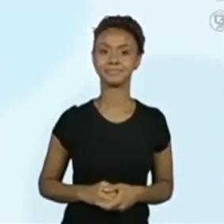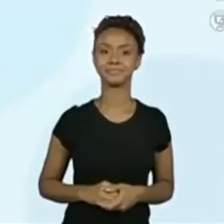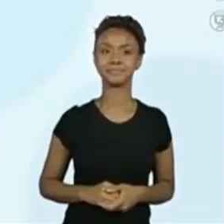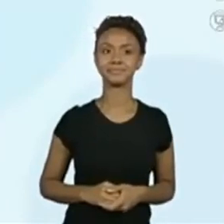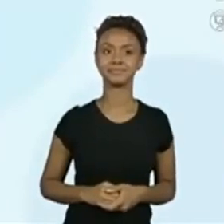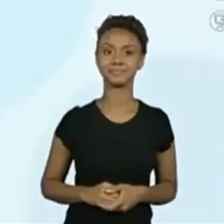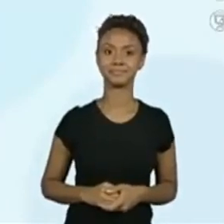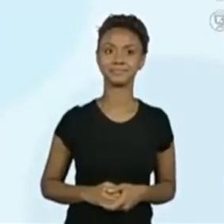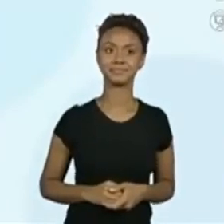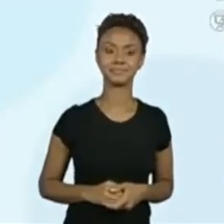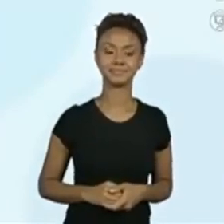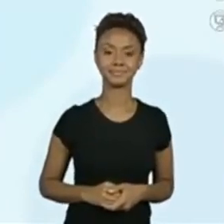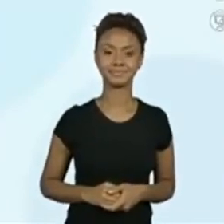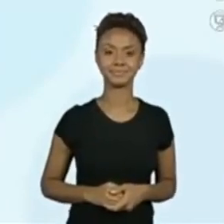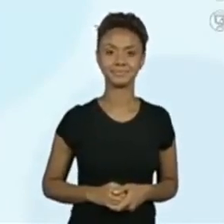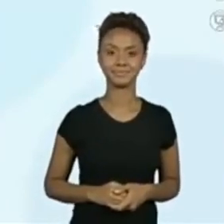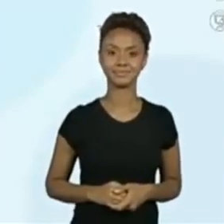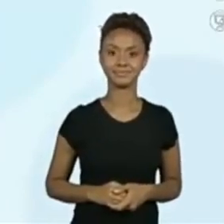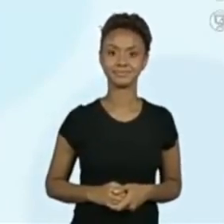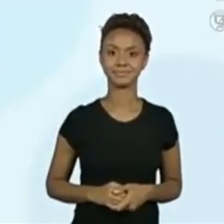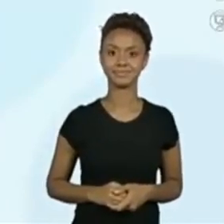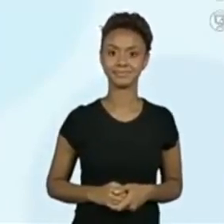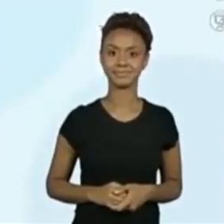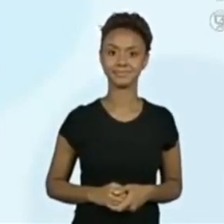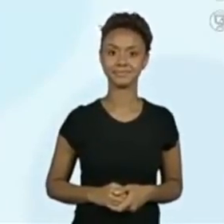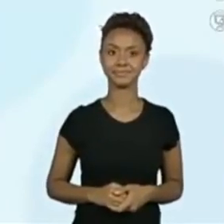Gritar stop